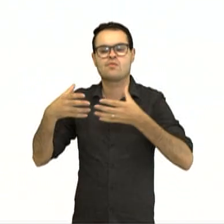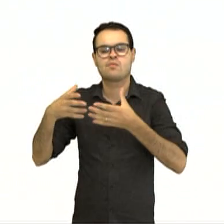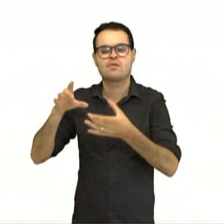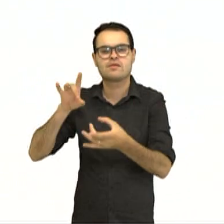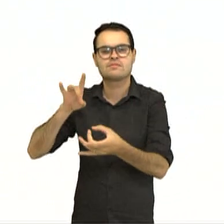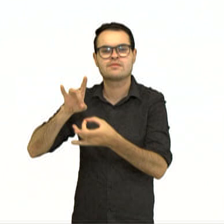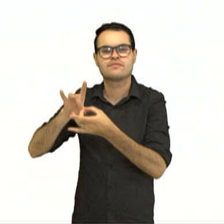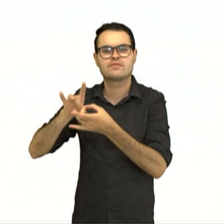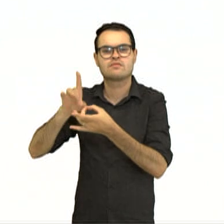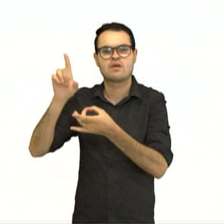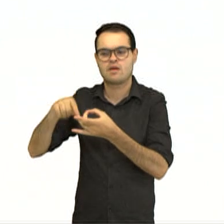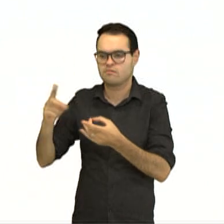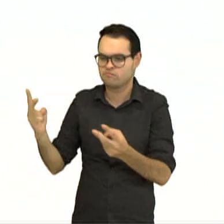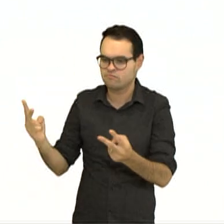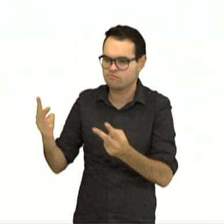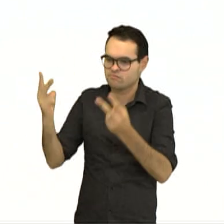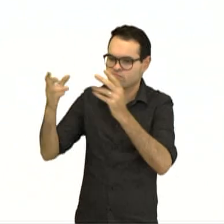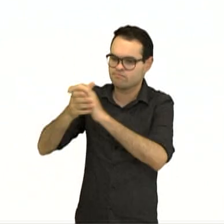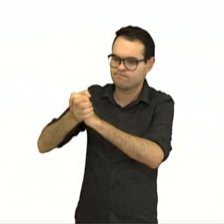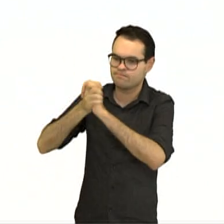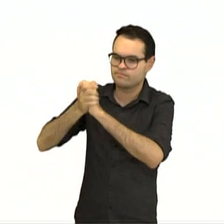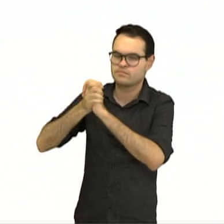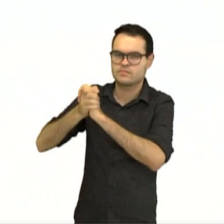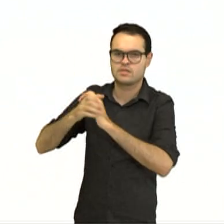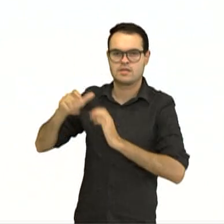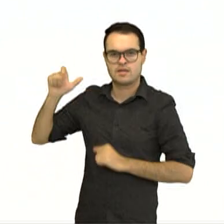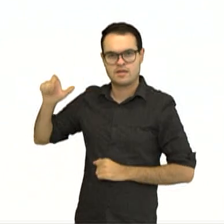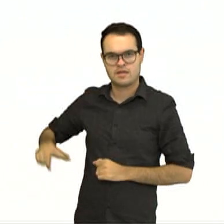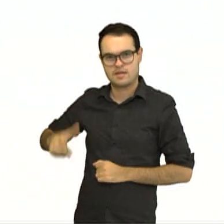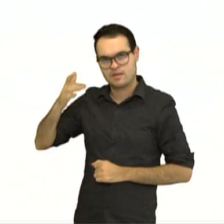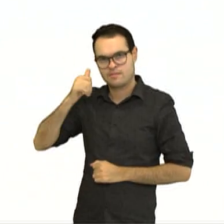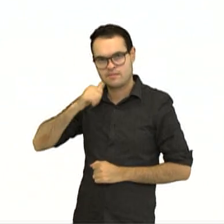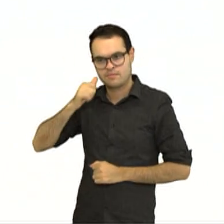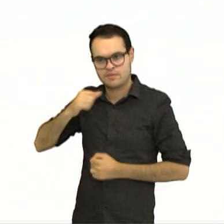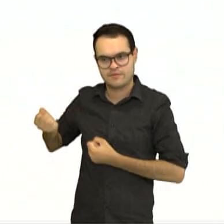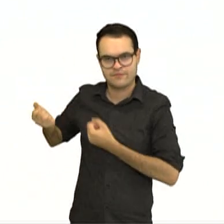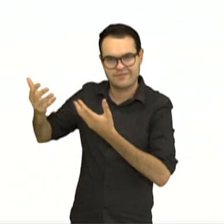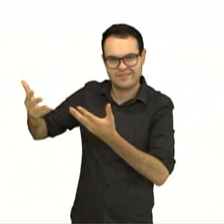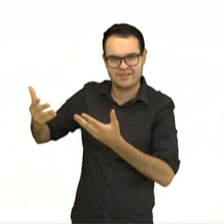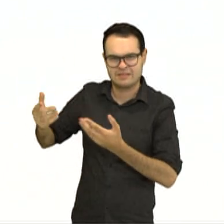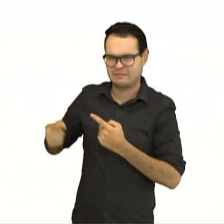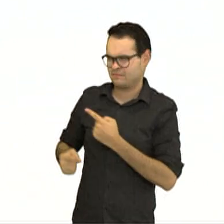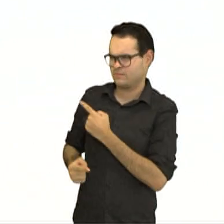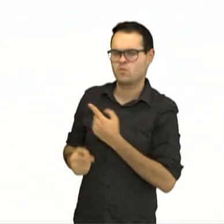específico é valorizado pela entrevistada nessa fala?